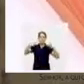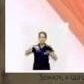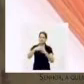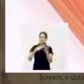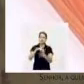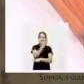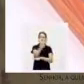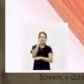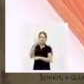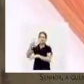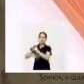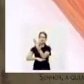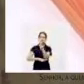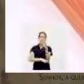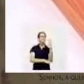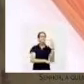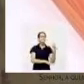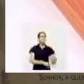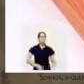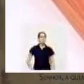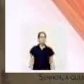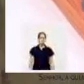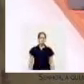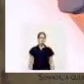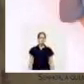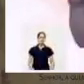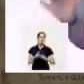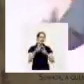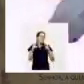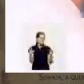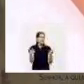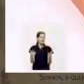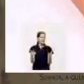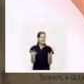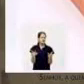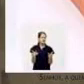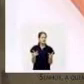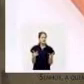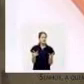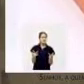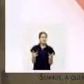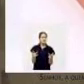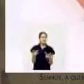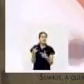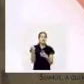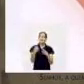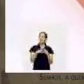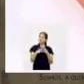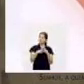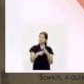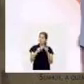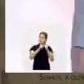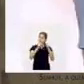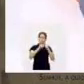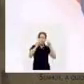eu trabalho aí no segundo e no terceiro capítulos do livro. Há uma diferença muito grande entre a criação do universo e a criação